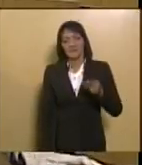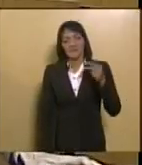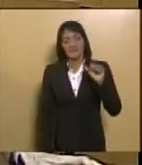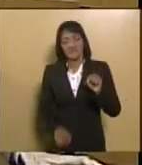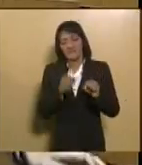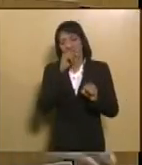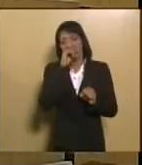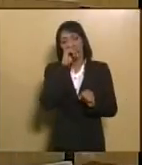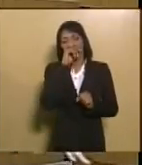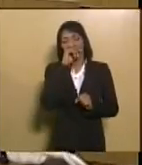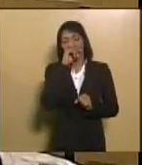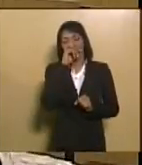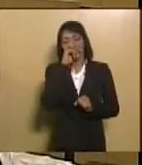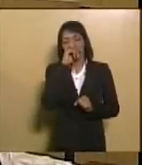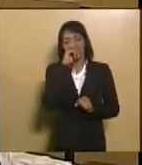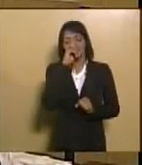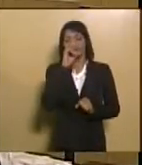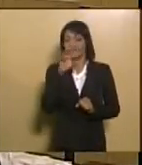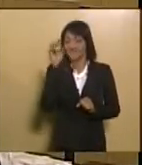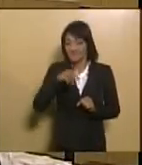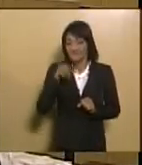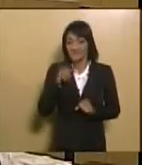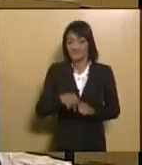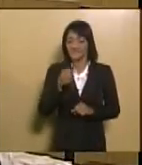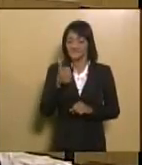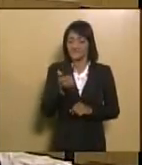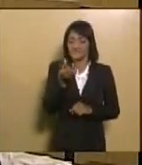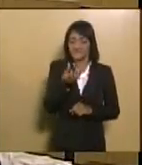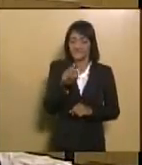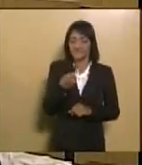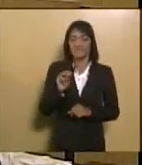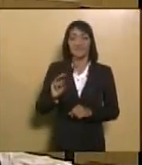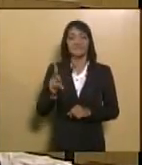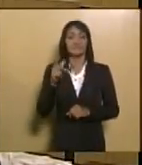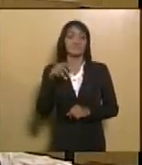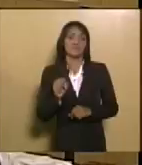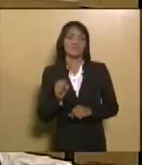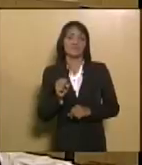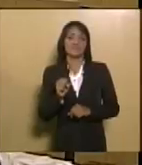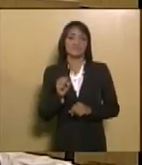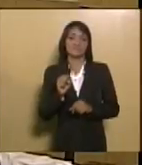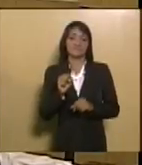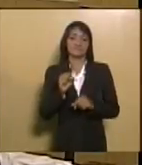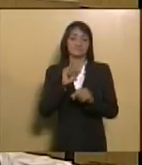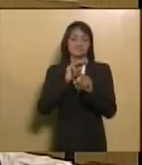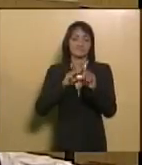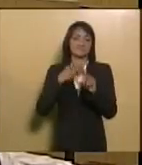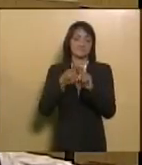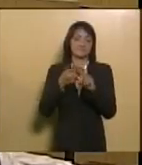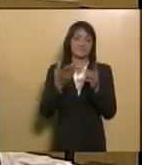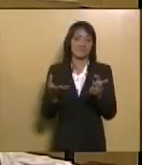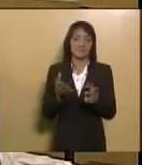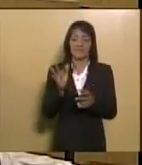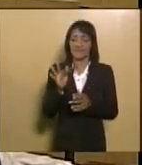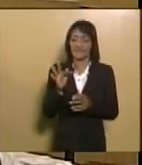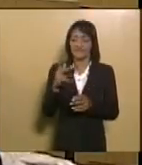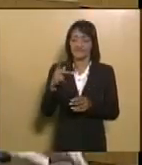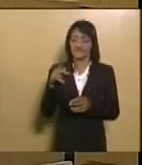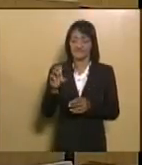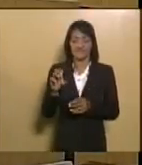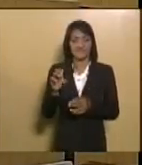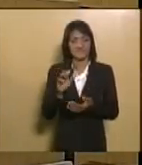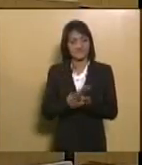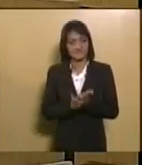aqui a receita cresceu 160 milhões de reais. Com relação ao FPE, que é o Fundo de Participação dos